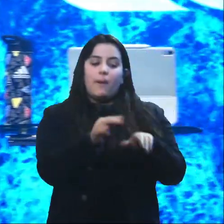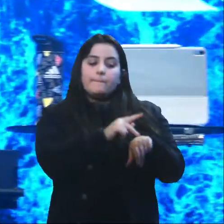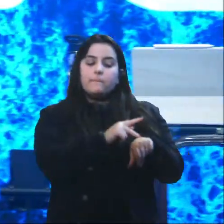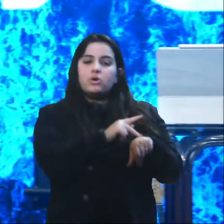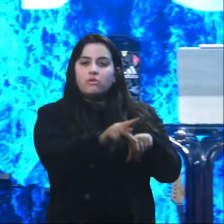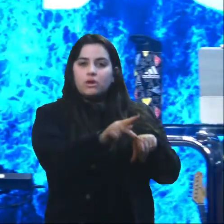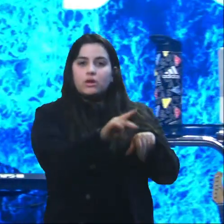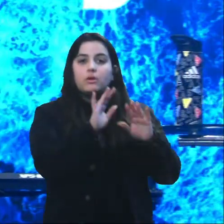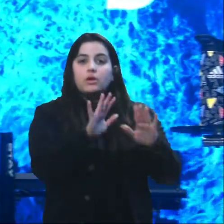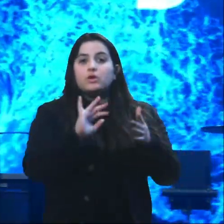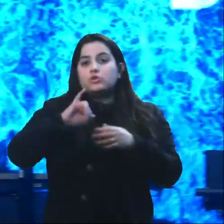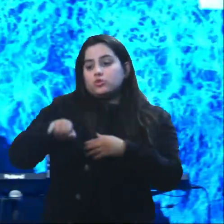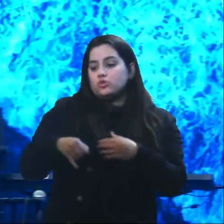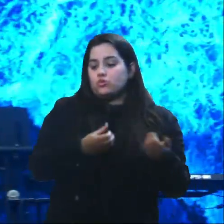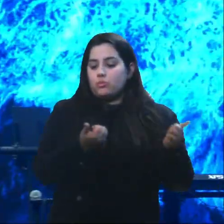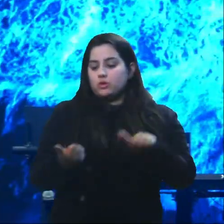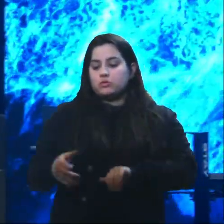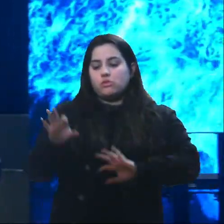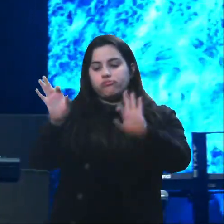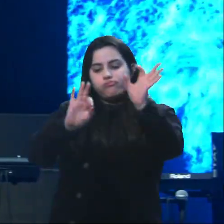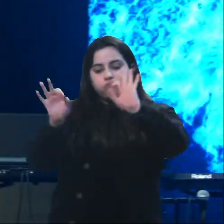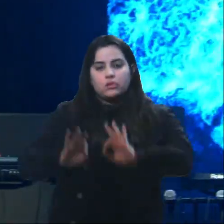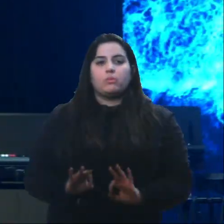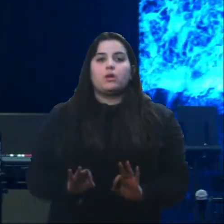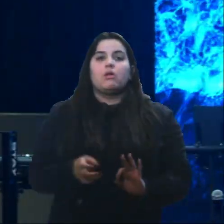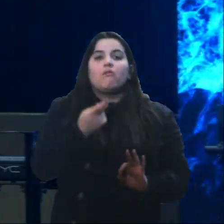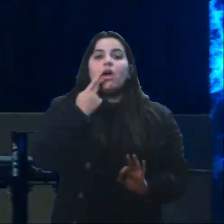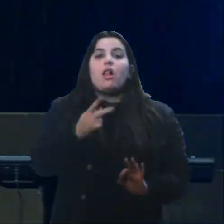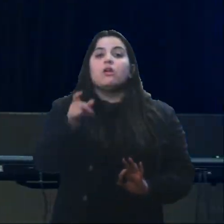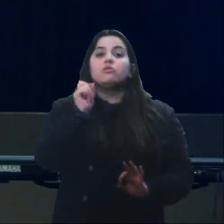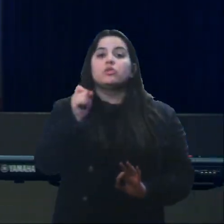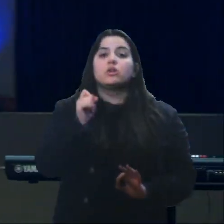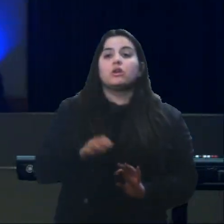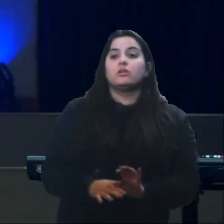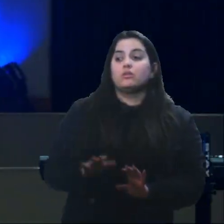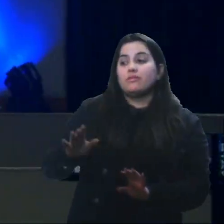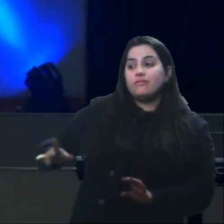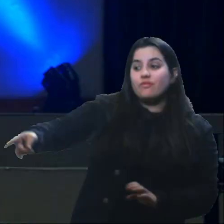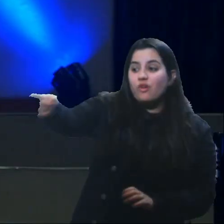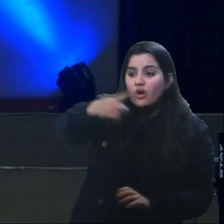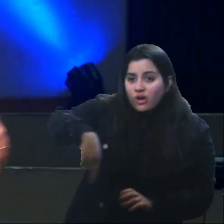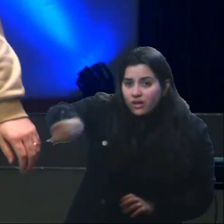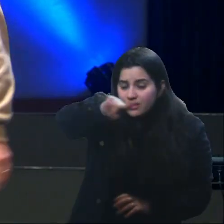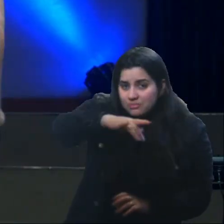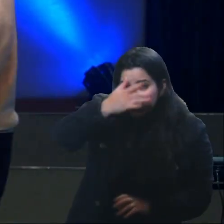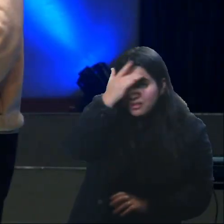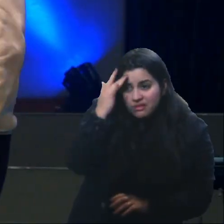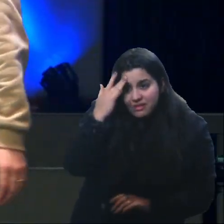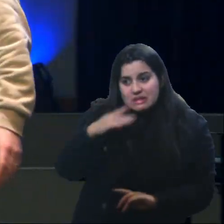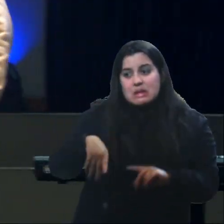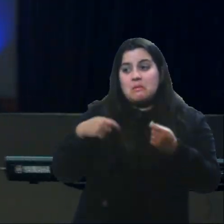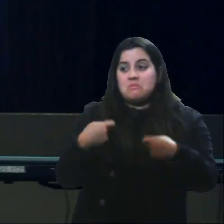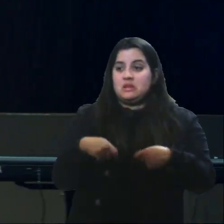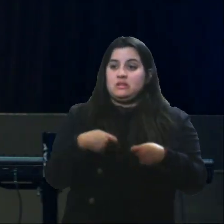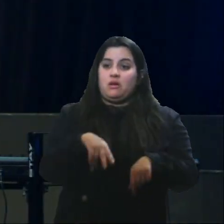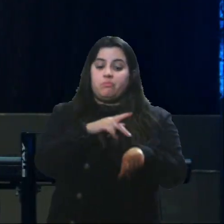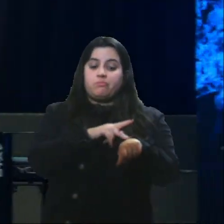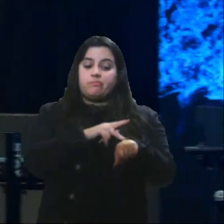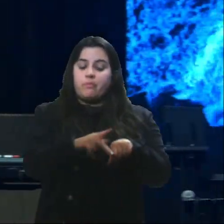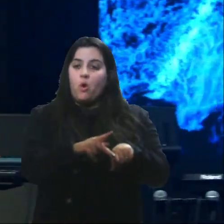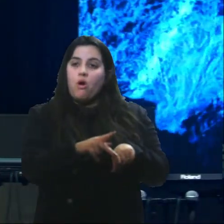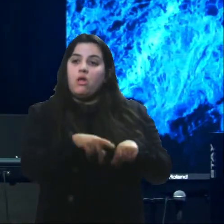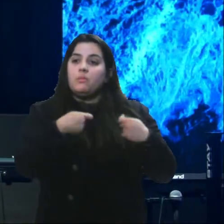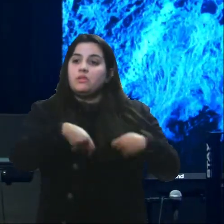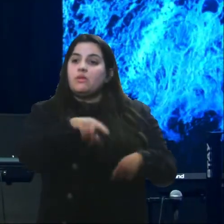a preparar o caminho para a vinda de Jesus, dizendo que as pessoas deviam se purificar dos seus pecados. E é por isso que